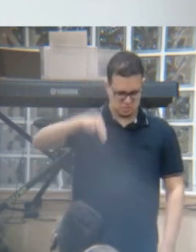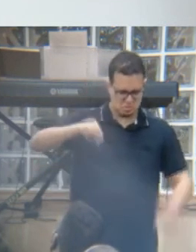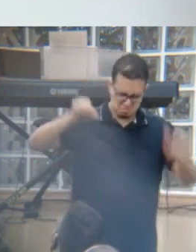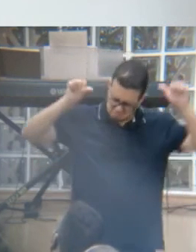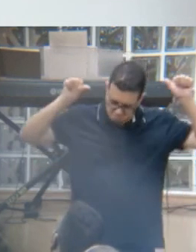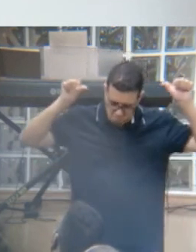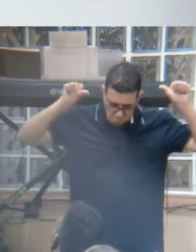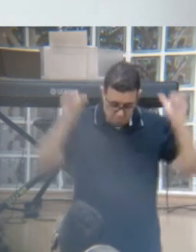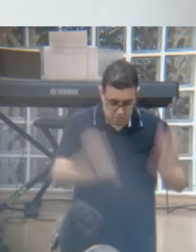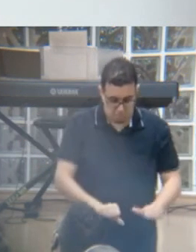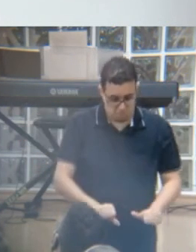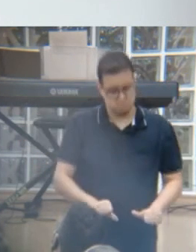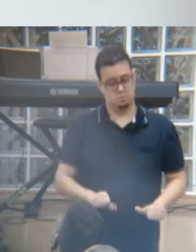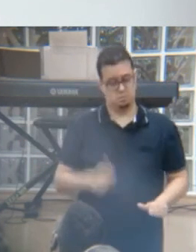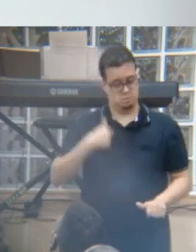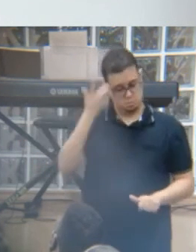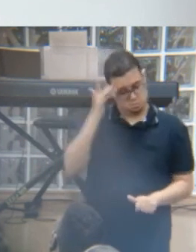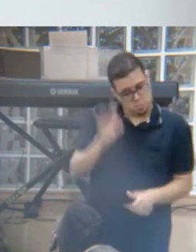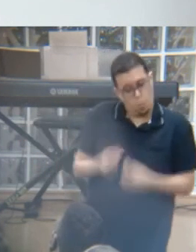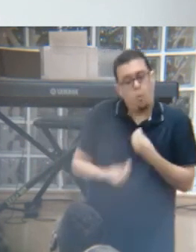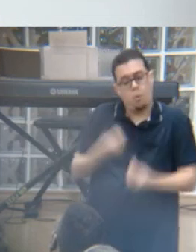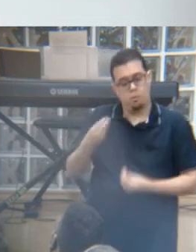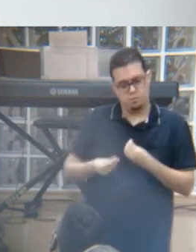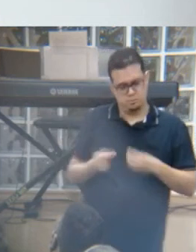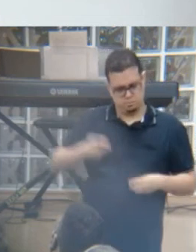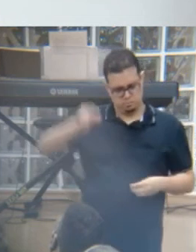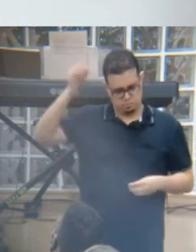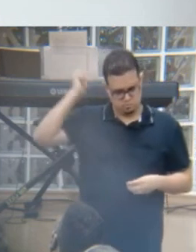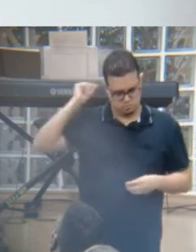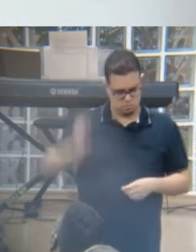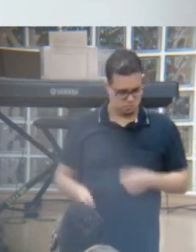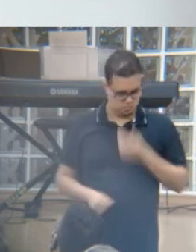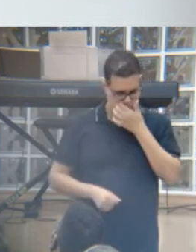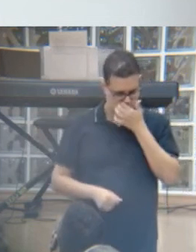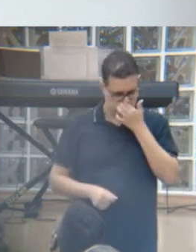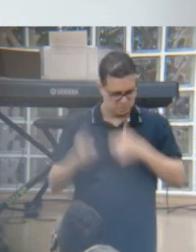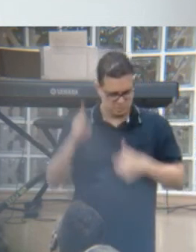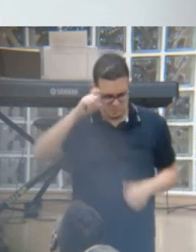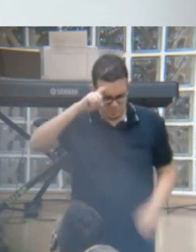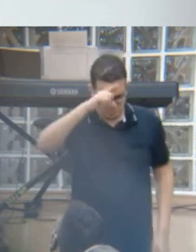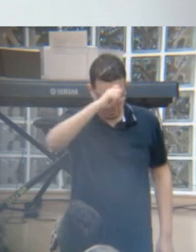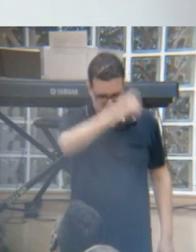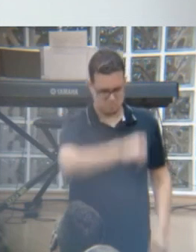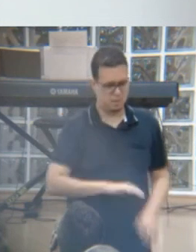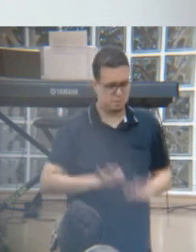sei. Não estava lá esse tempo. Esses dias difíceis ainda